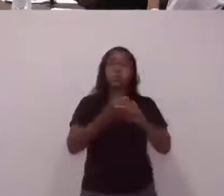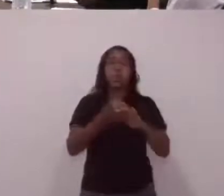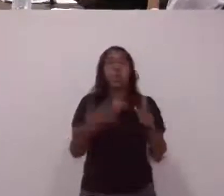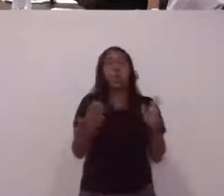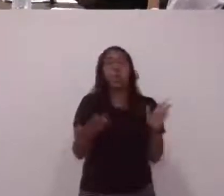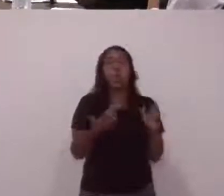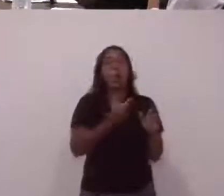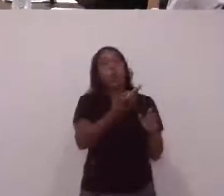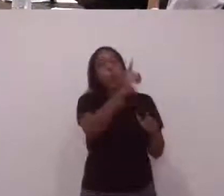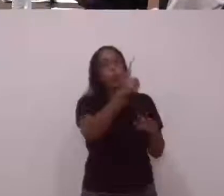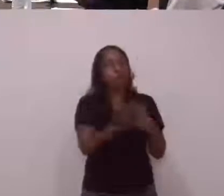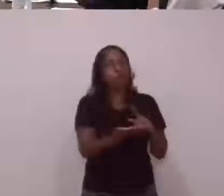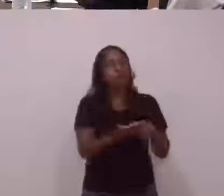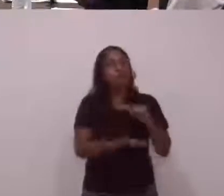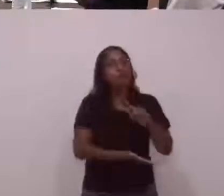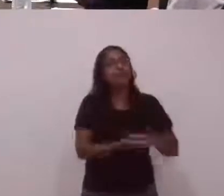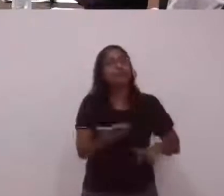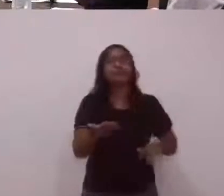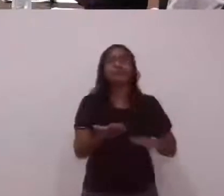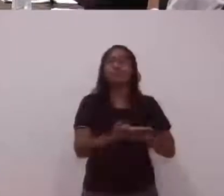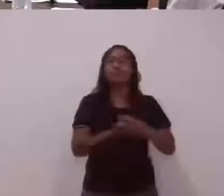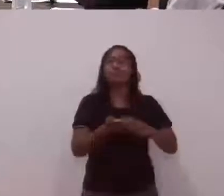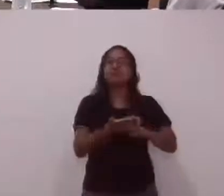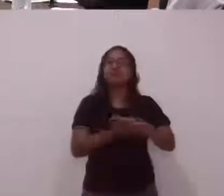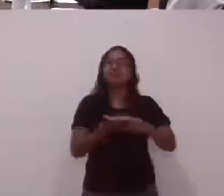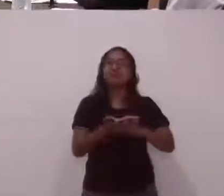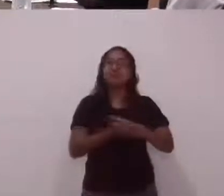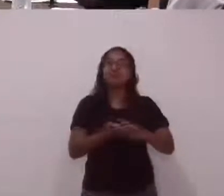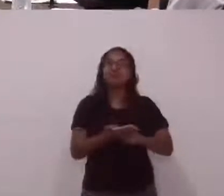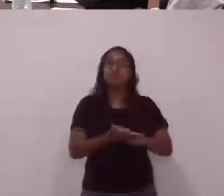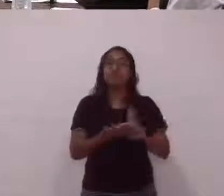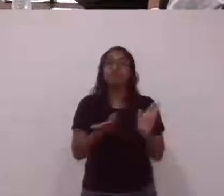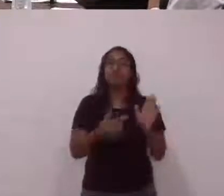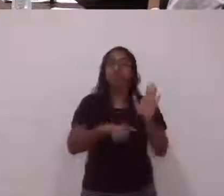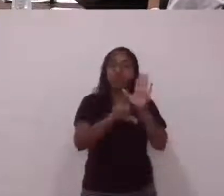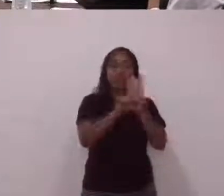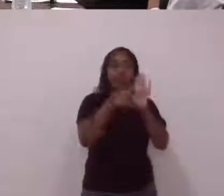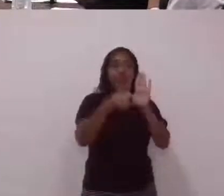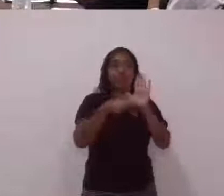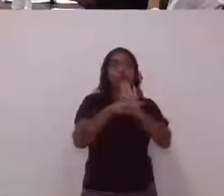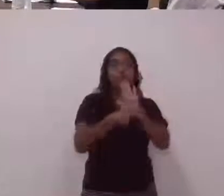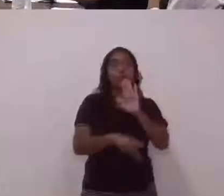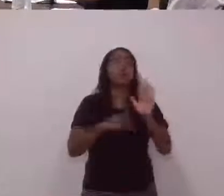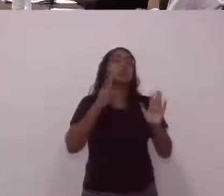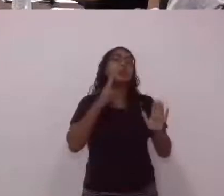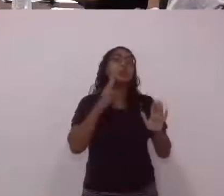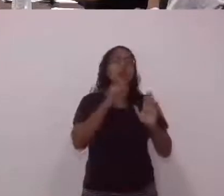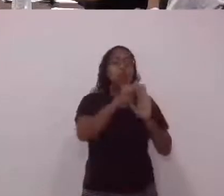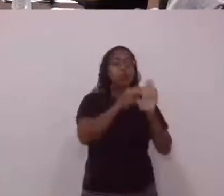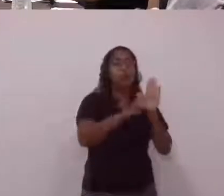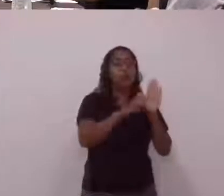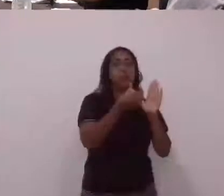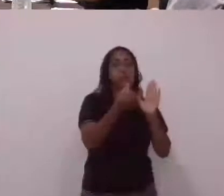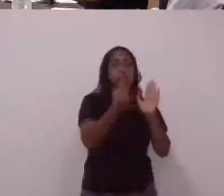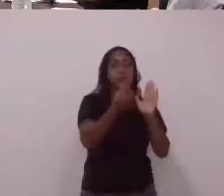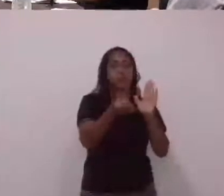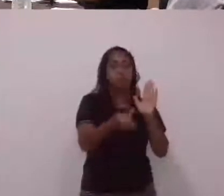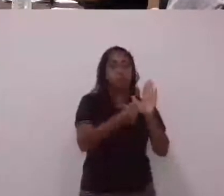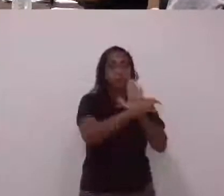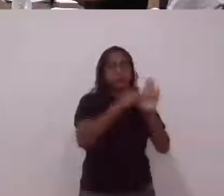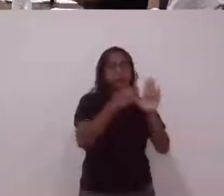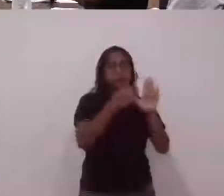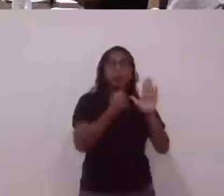com outros entes federativos, imposta pela própria Lei Orgânica Municipal, art. 16, inciso